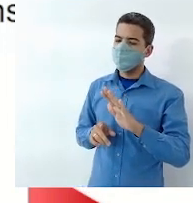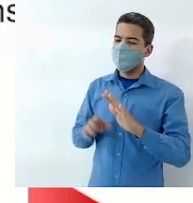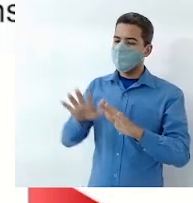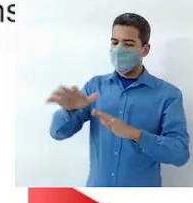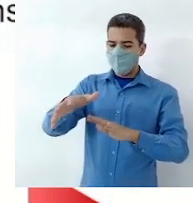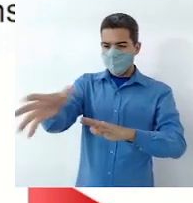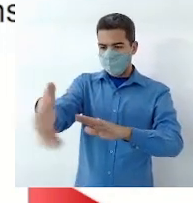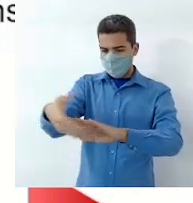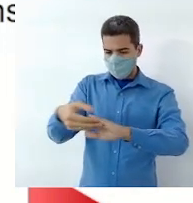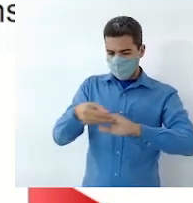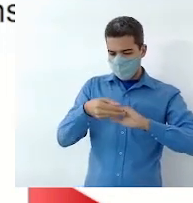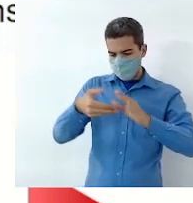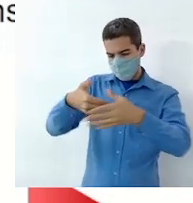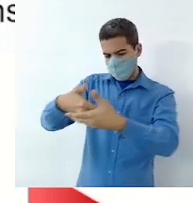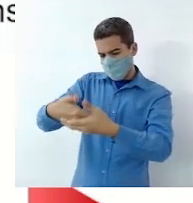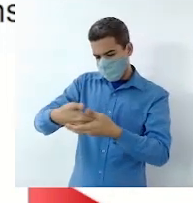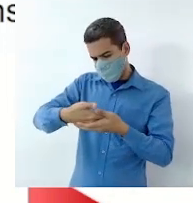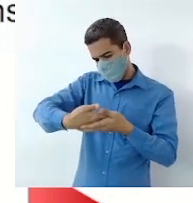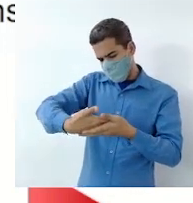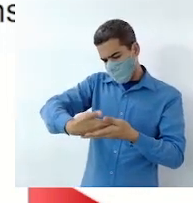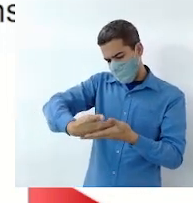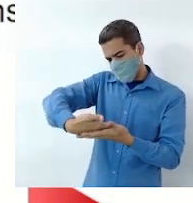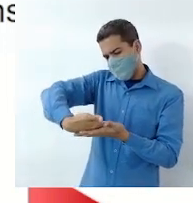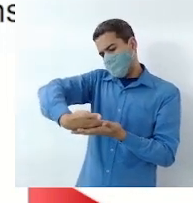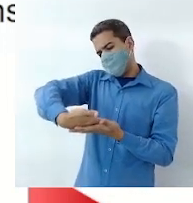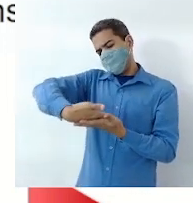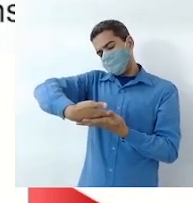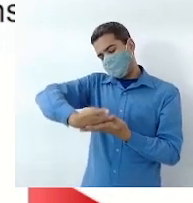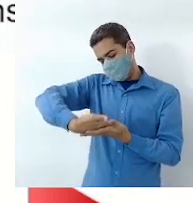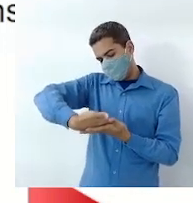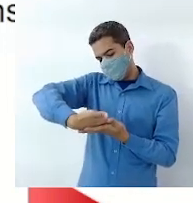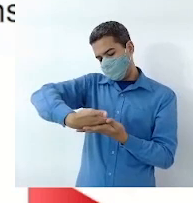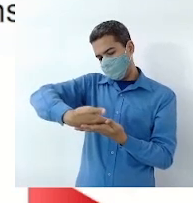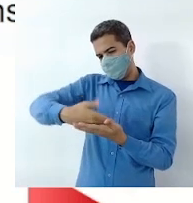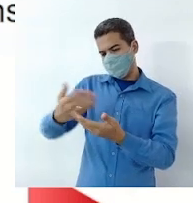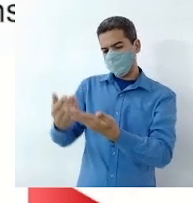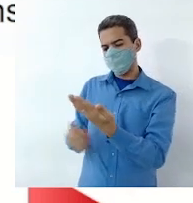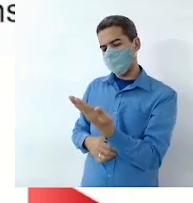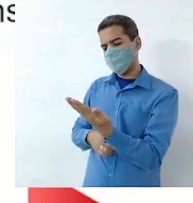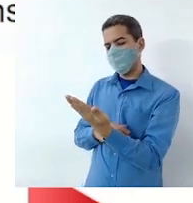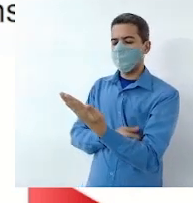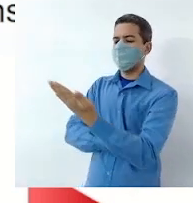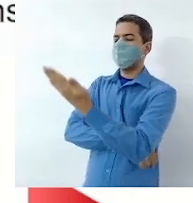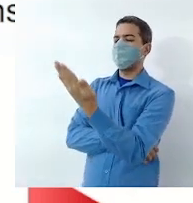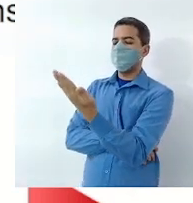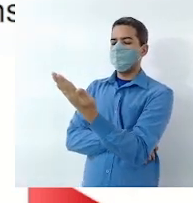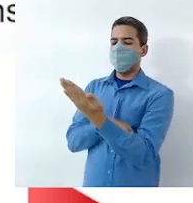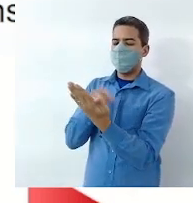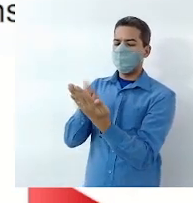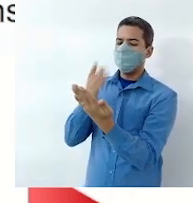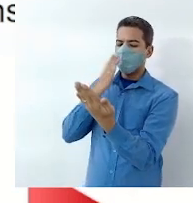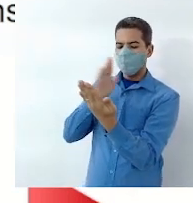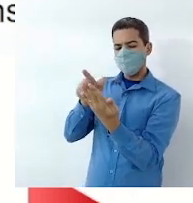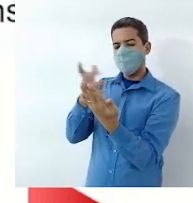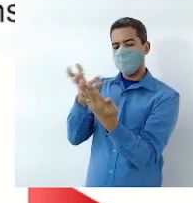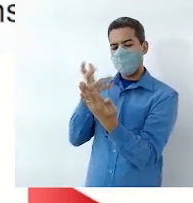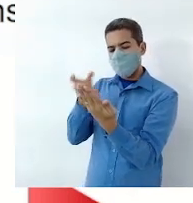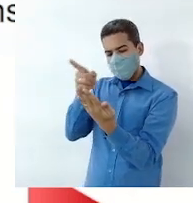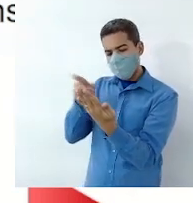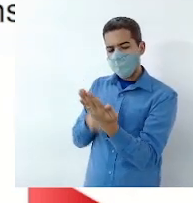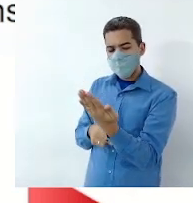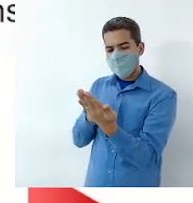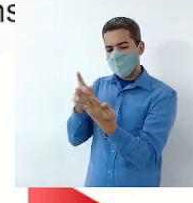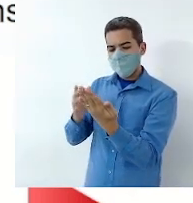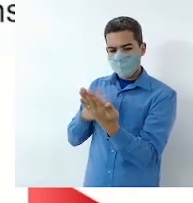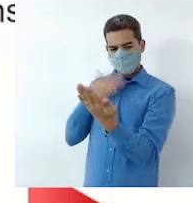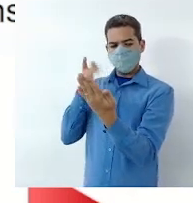nas mãos e olhou para ela sério e fixo. Jurou que lhe queria muito e que os seus sustos